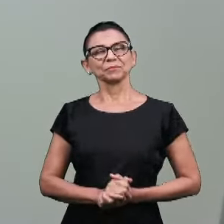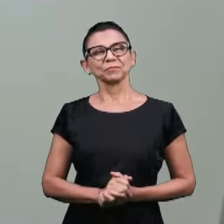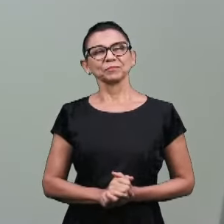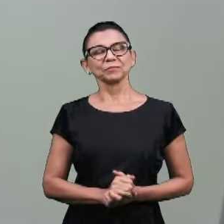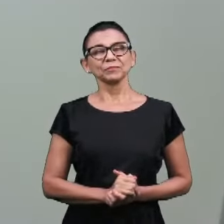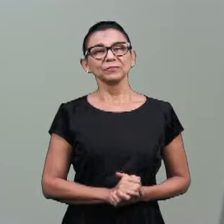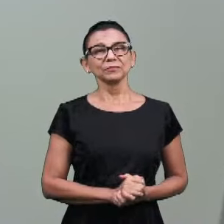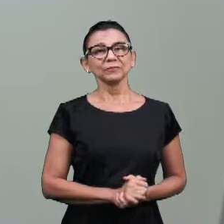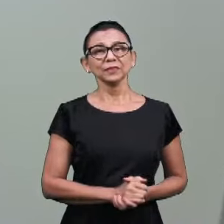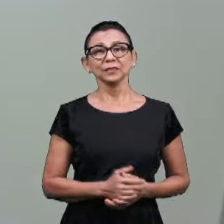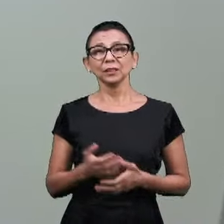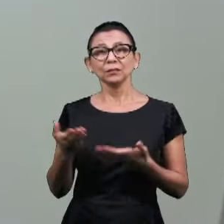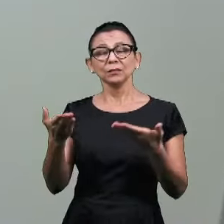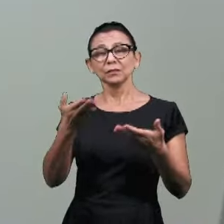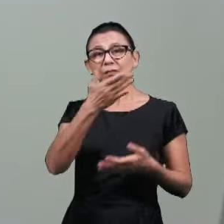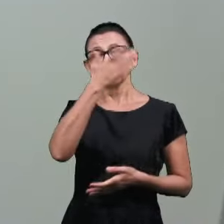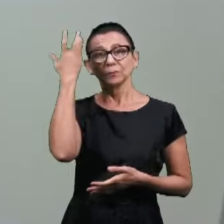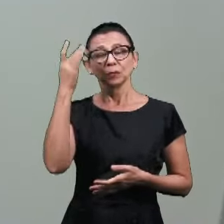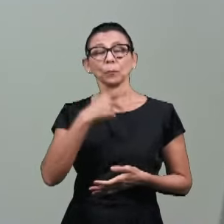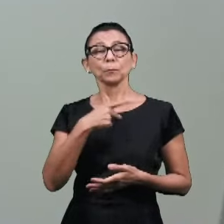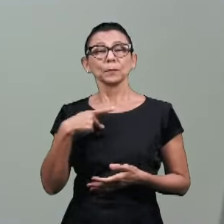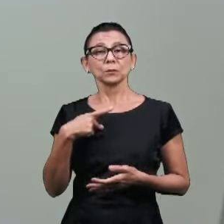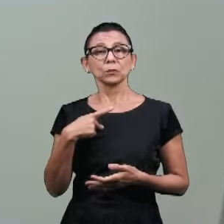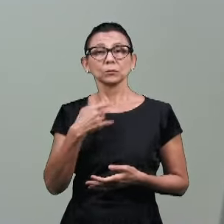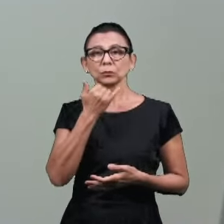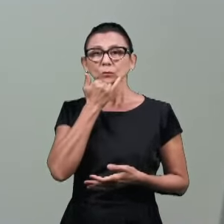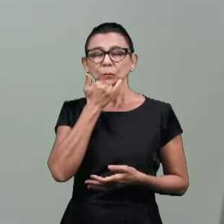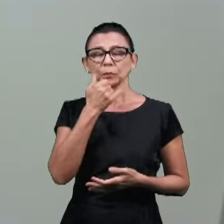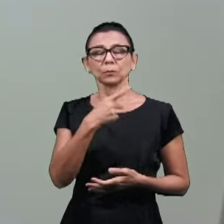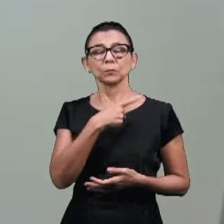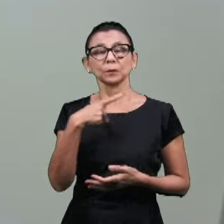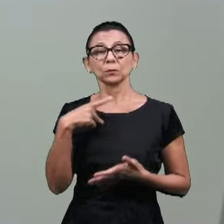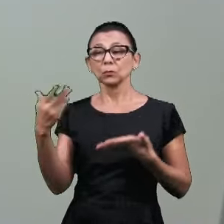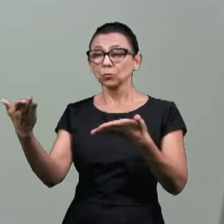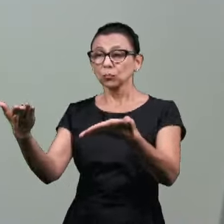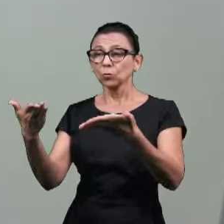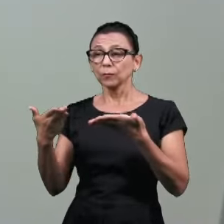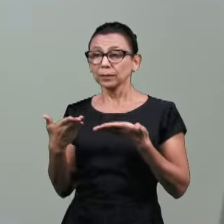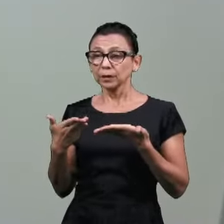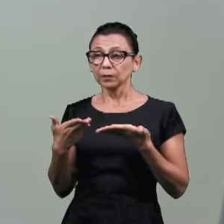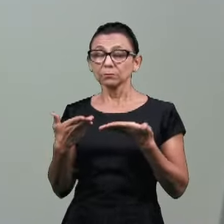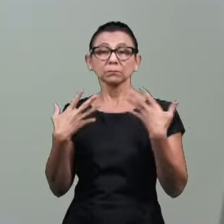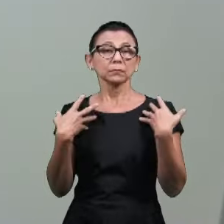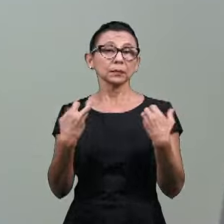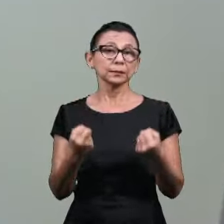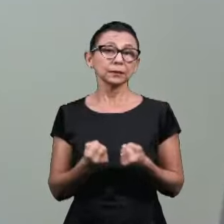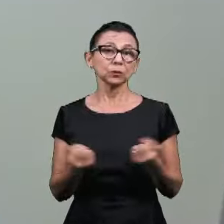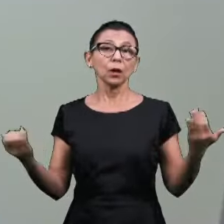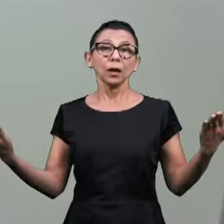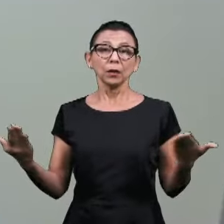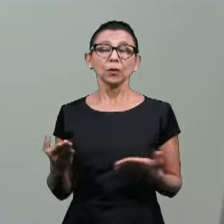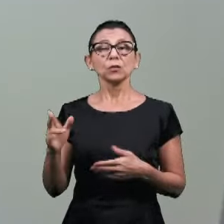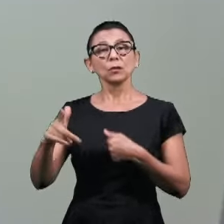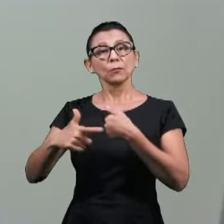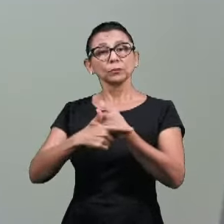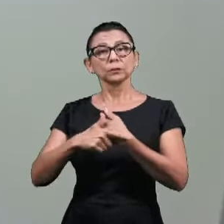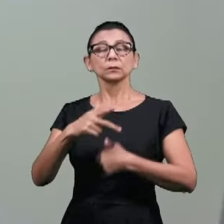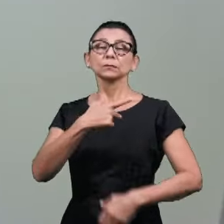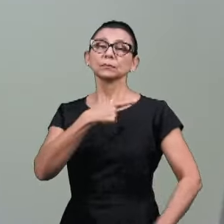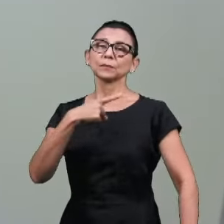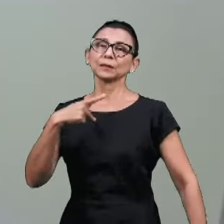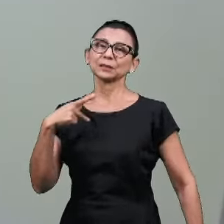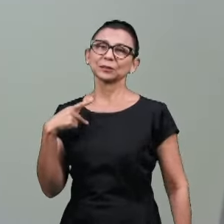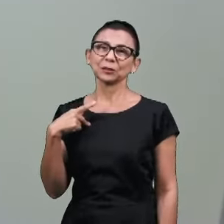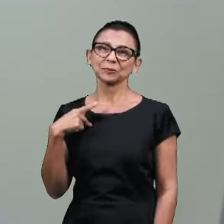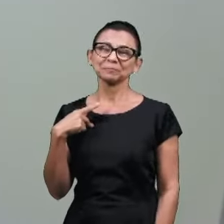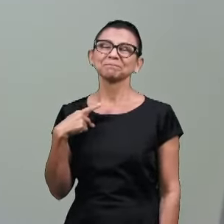foi convidado, recebeu o convite e hoje é um pastor nesta obra e tem uma história, uma experiência